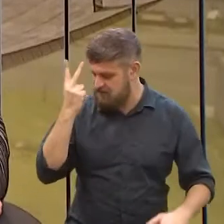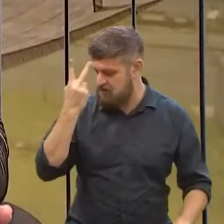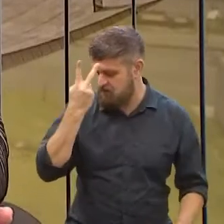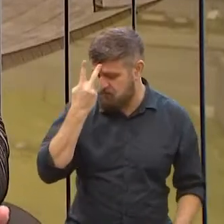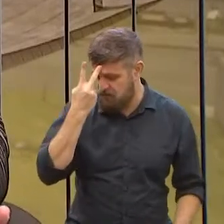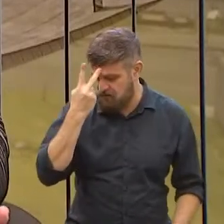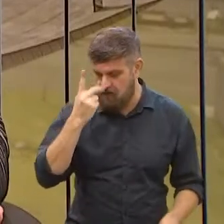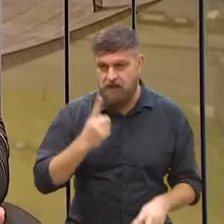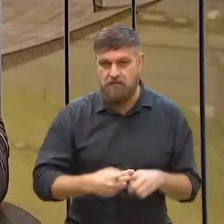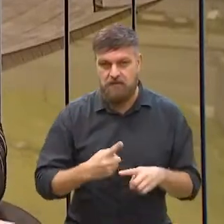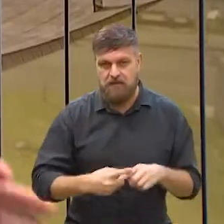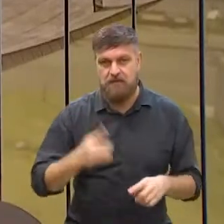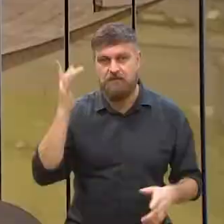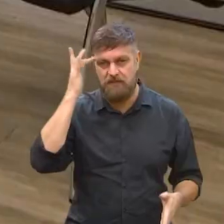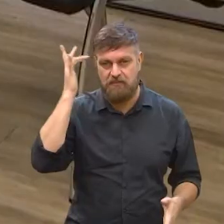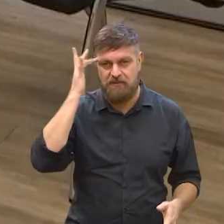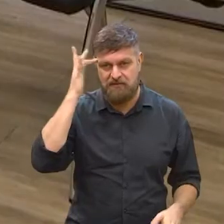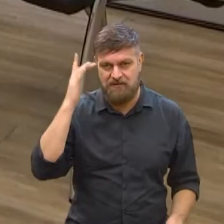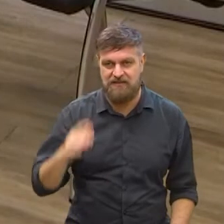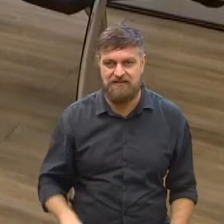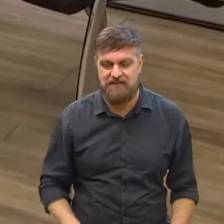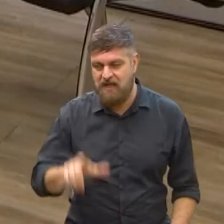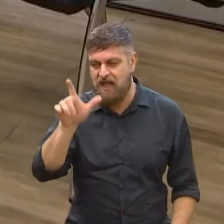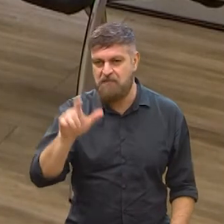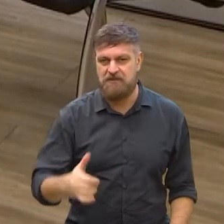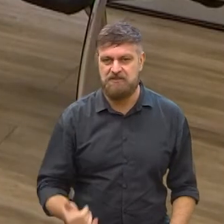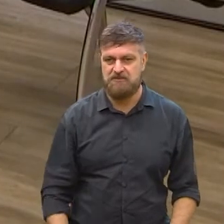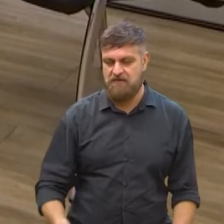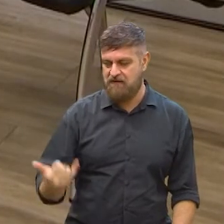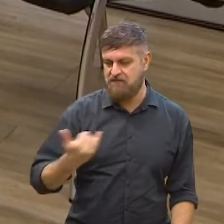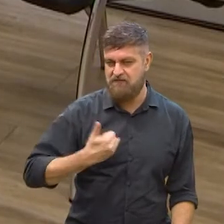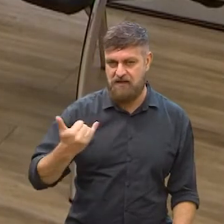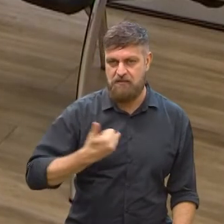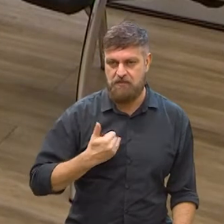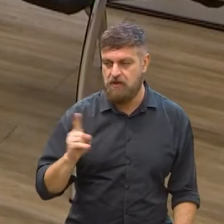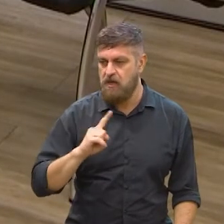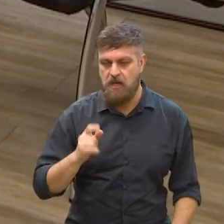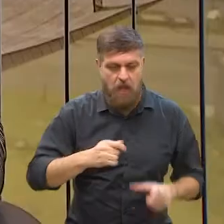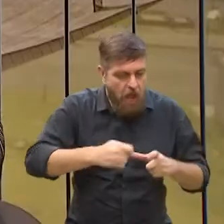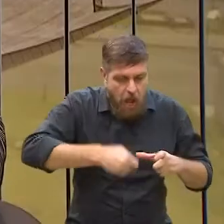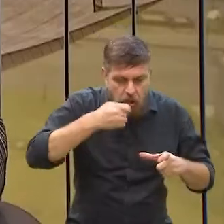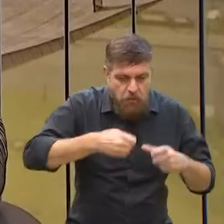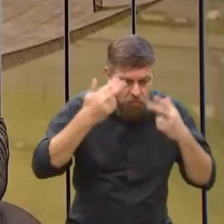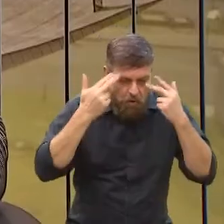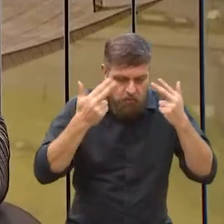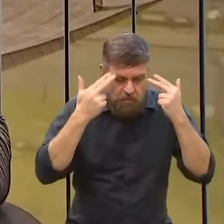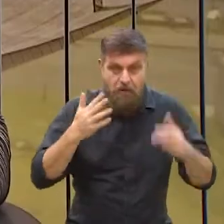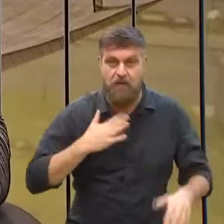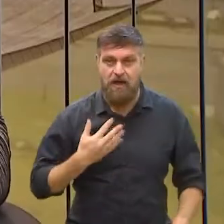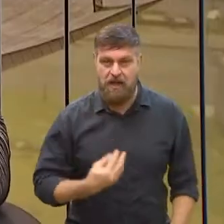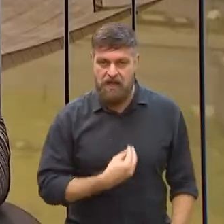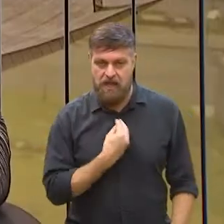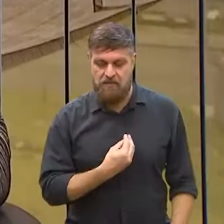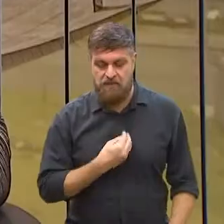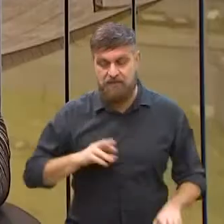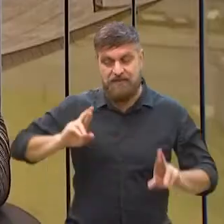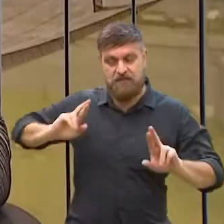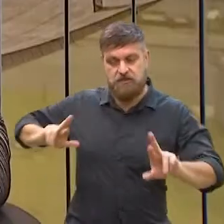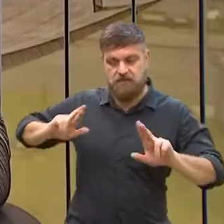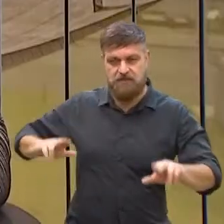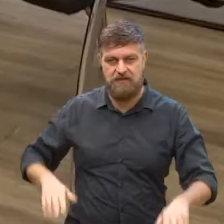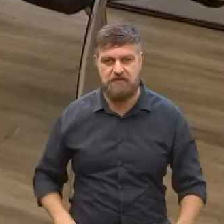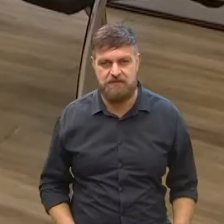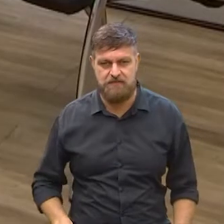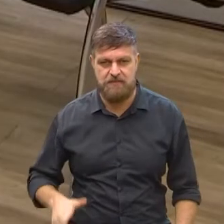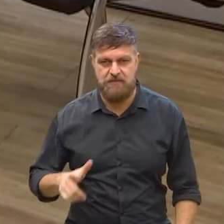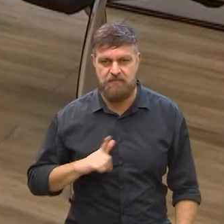sou consciente disso. Não vem alguém falar assim, não, não tô normal. A minha vida agora é diferente. Hoje você tira